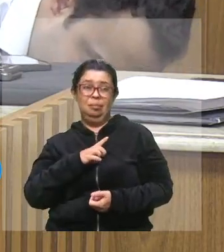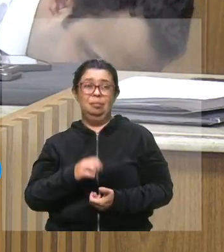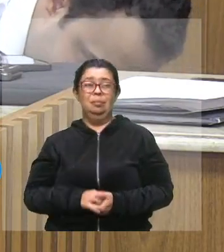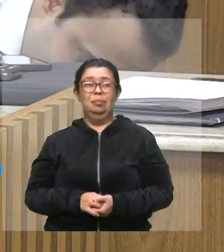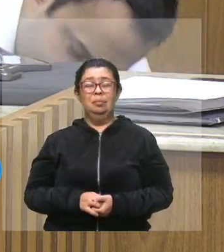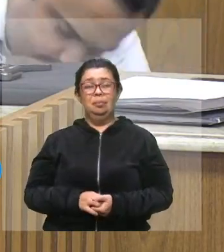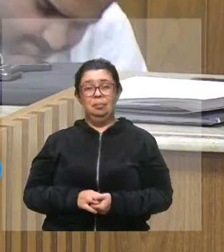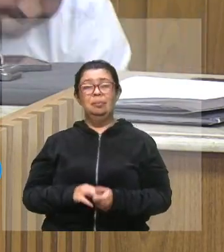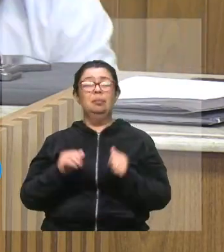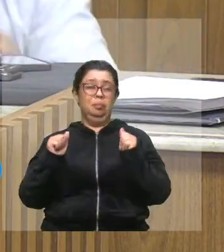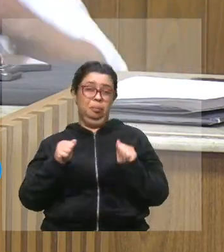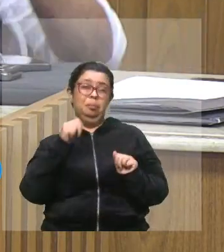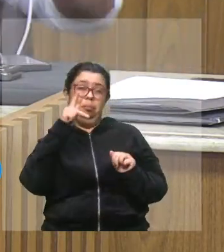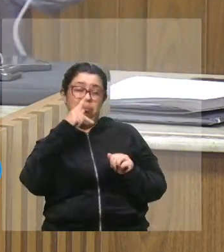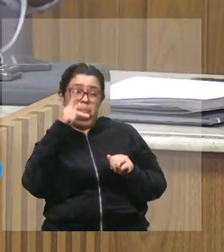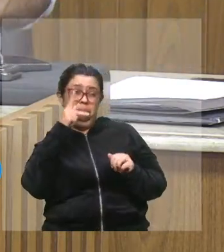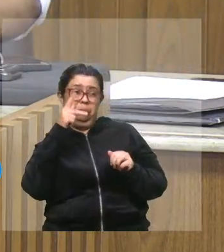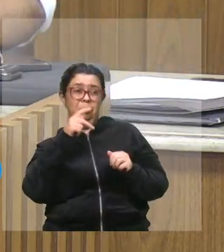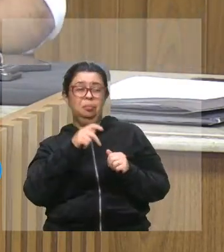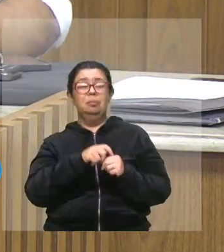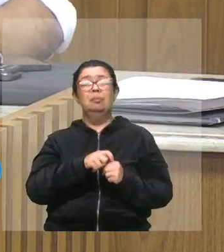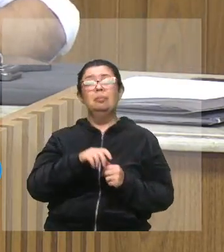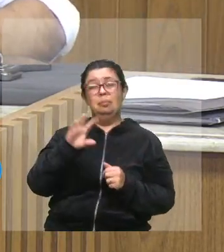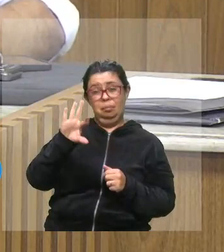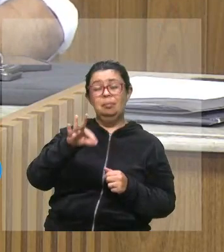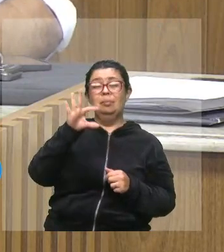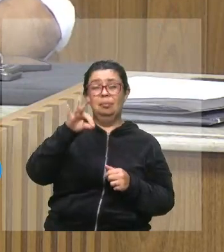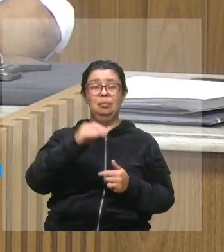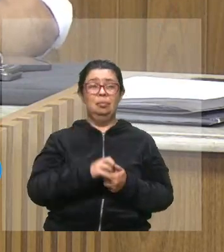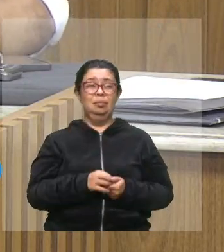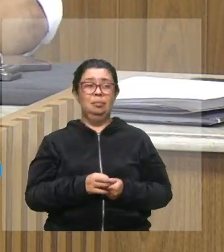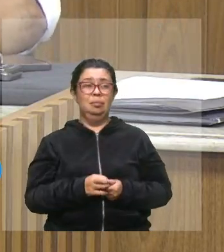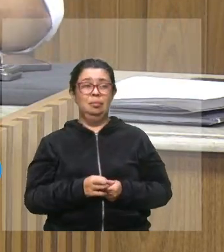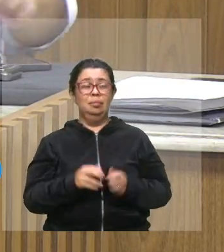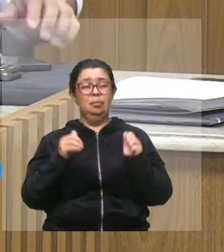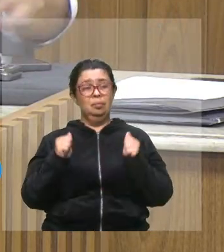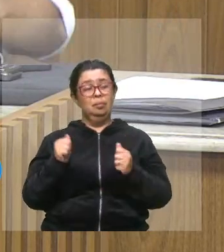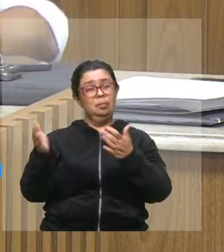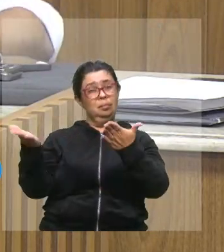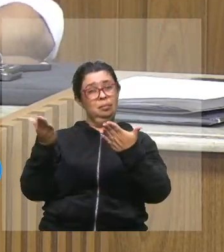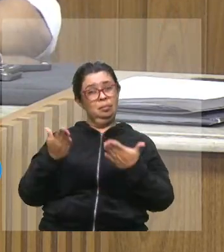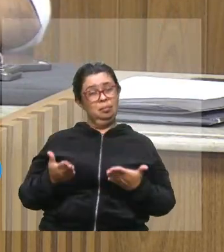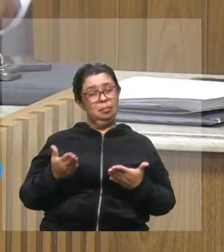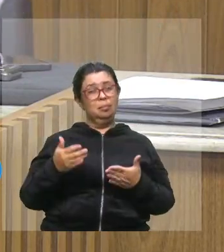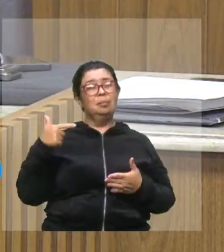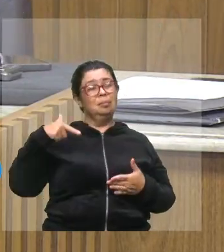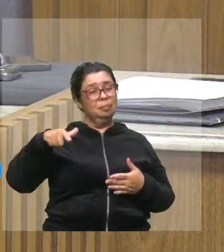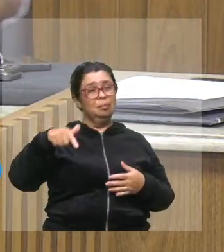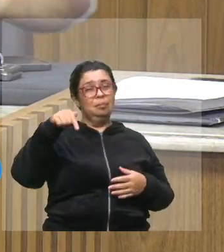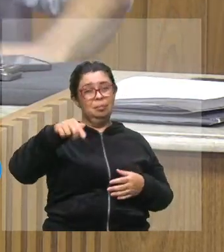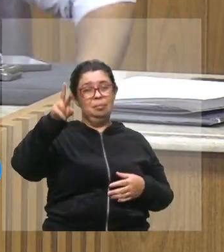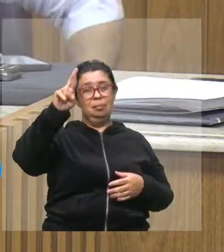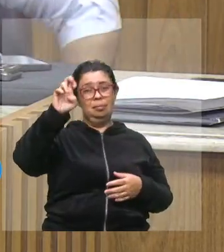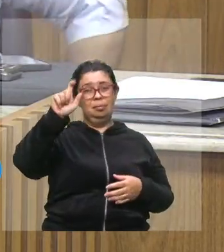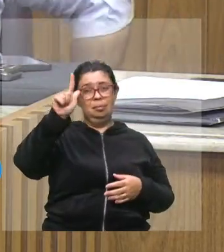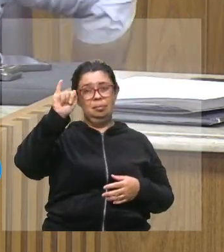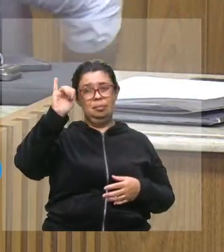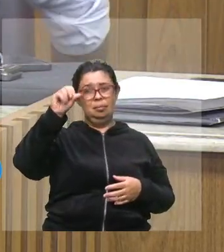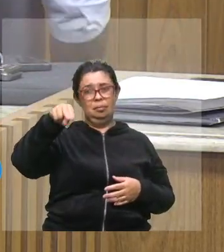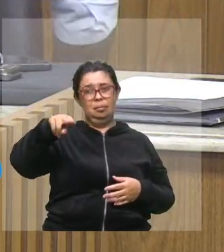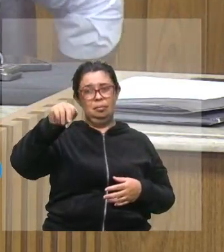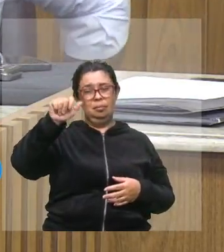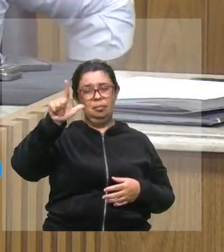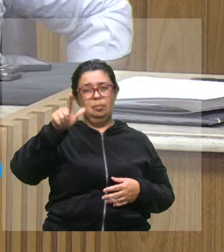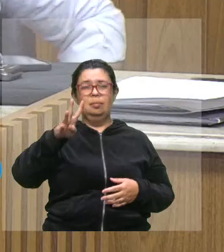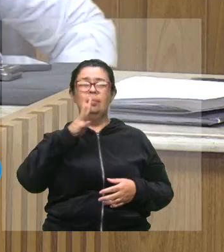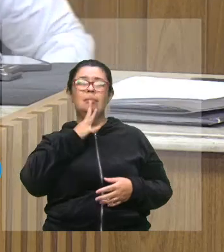gente pode pensar em privilégio, mas o atendimento aqui no Hospital Regional. E ali nós